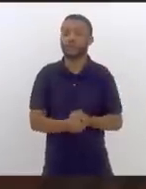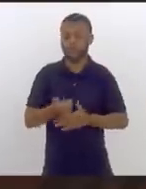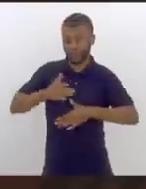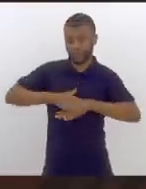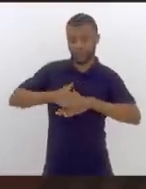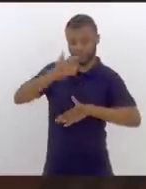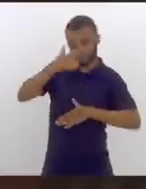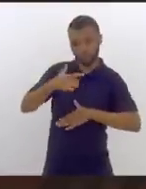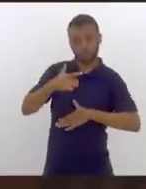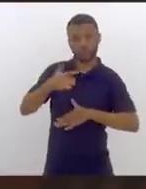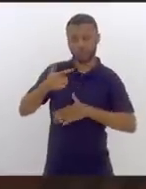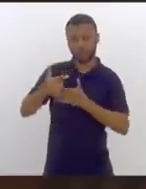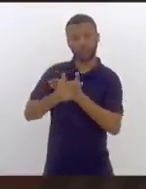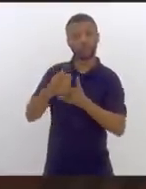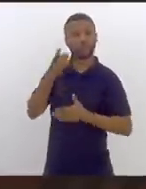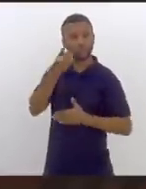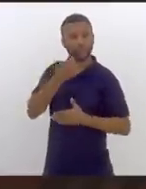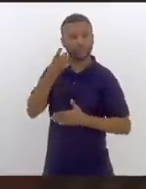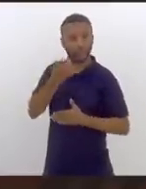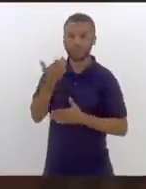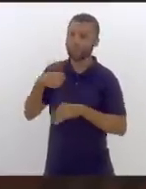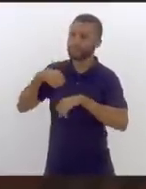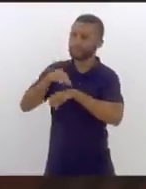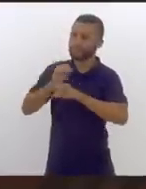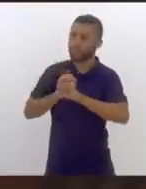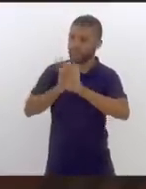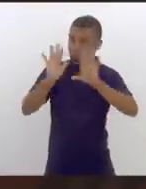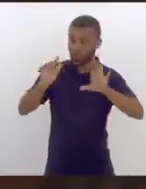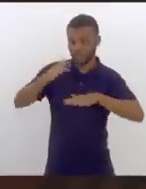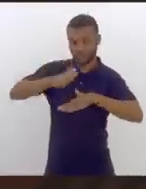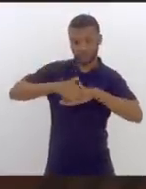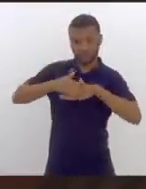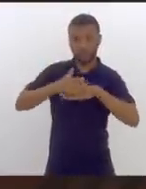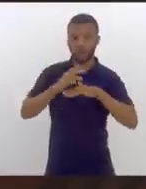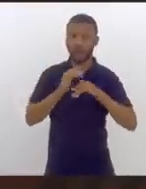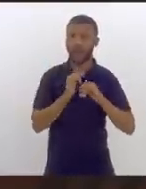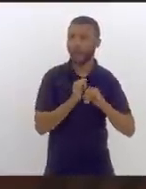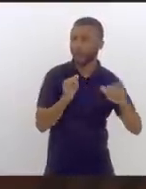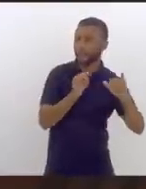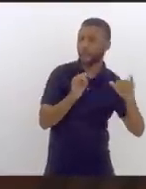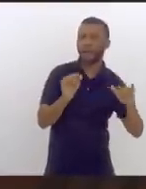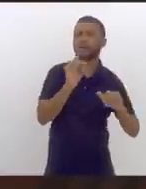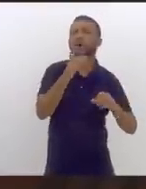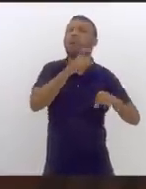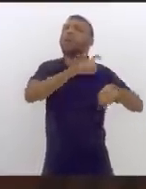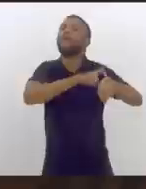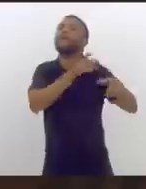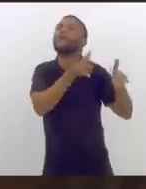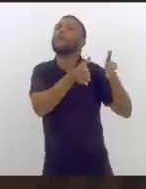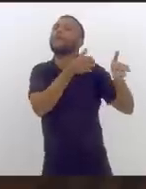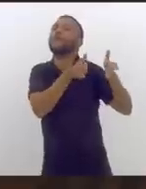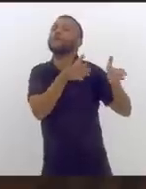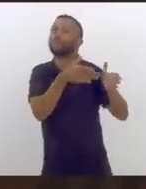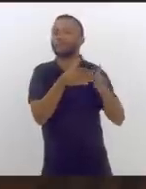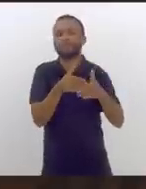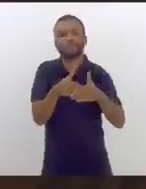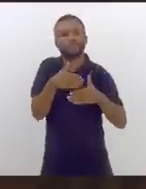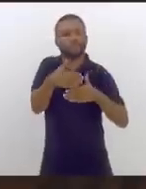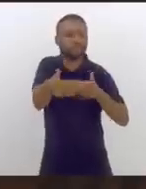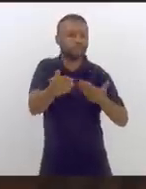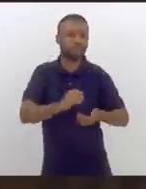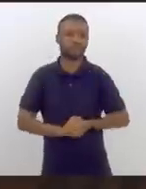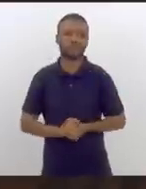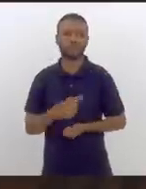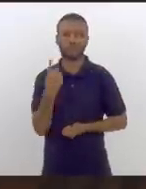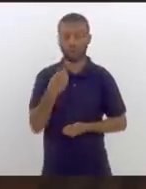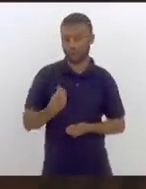minha parte como Deputado já bem claro isso que para mim a campanha era apenas um momento que a gente está passando é Nossa devemos